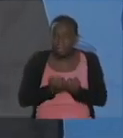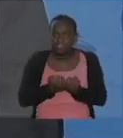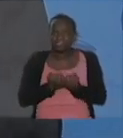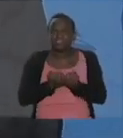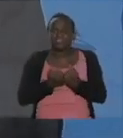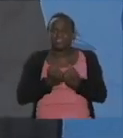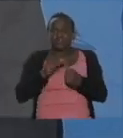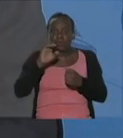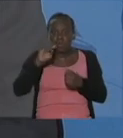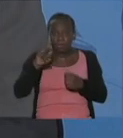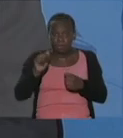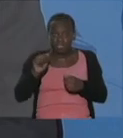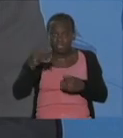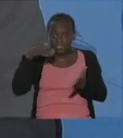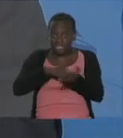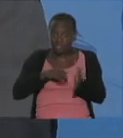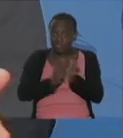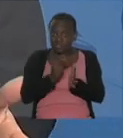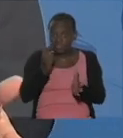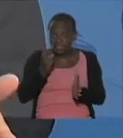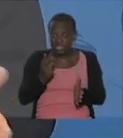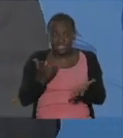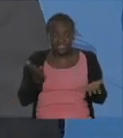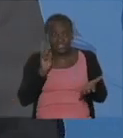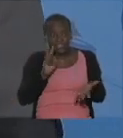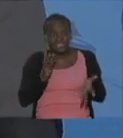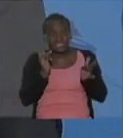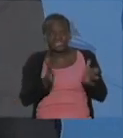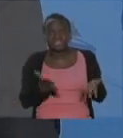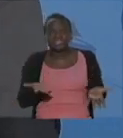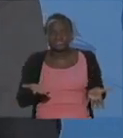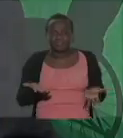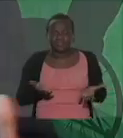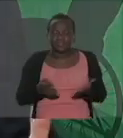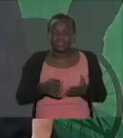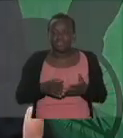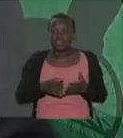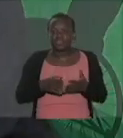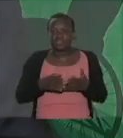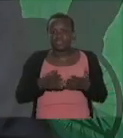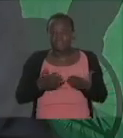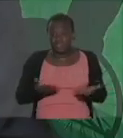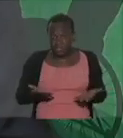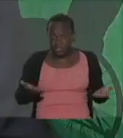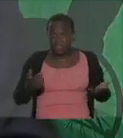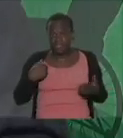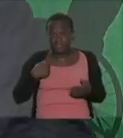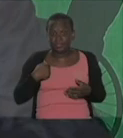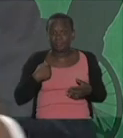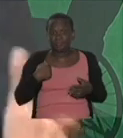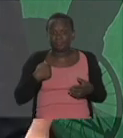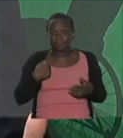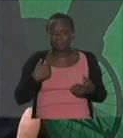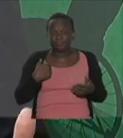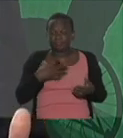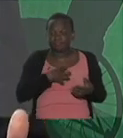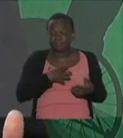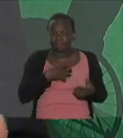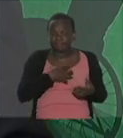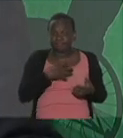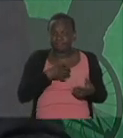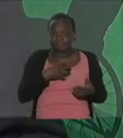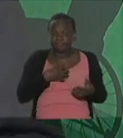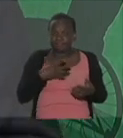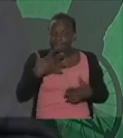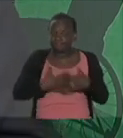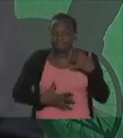Maracanã duas finais de copa desse jeito largado Olha o ô ô Rui é um um